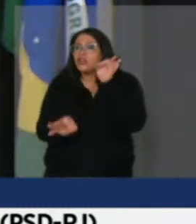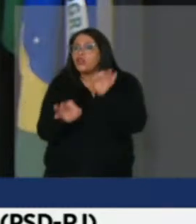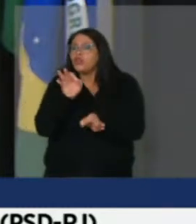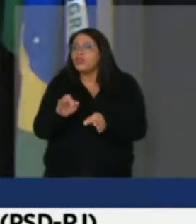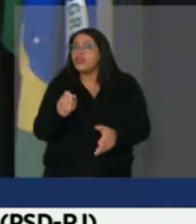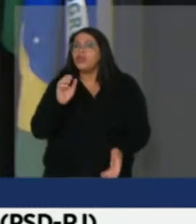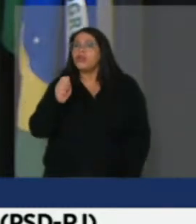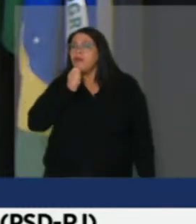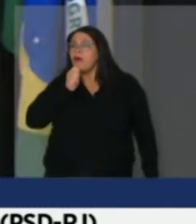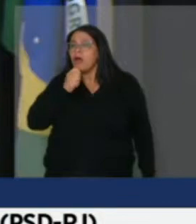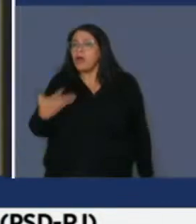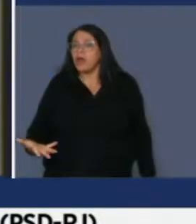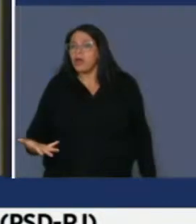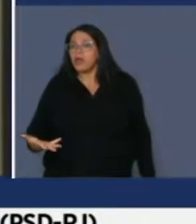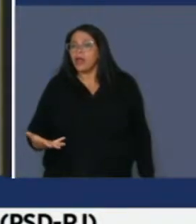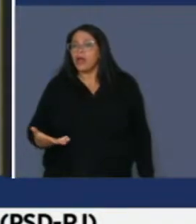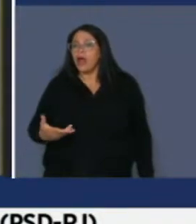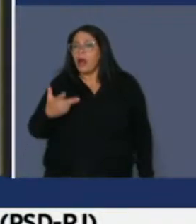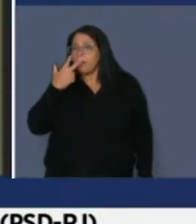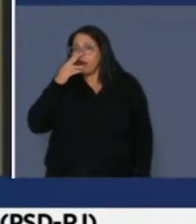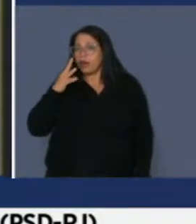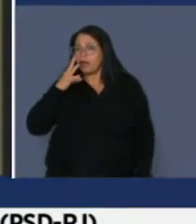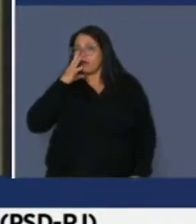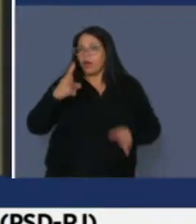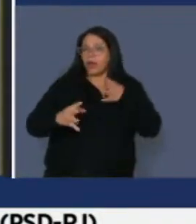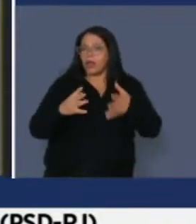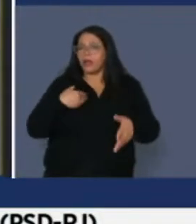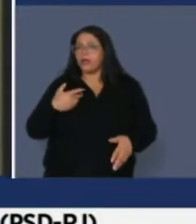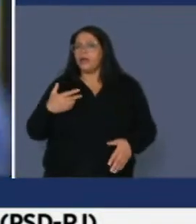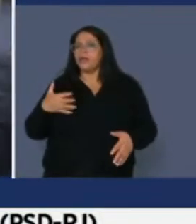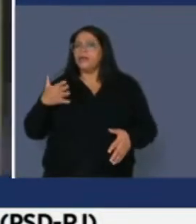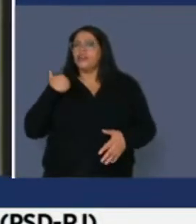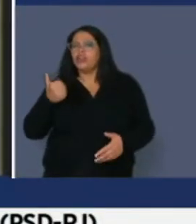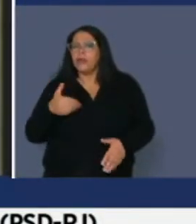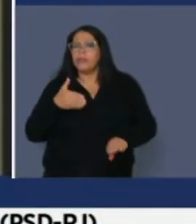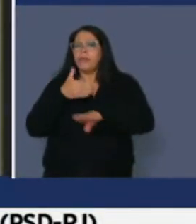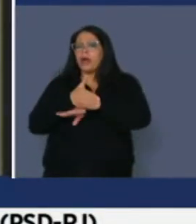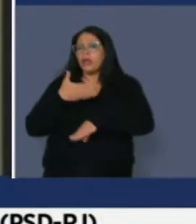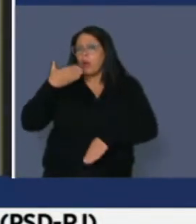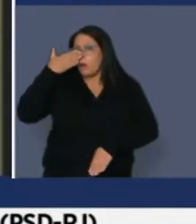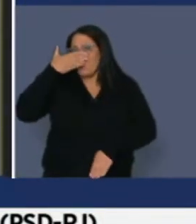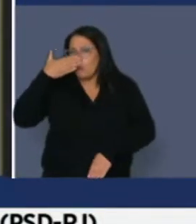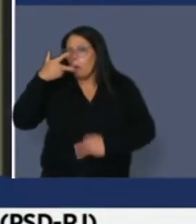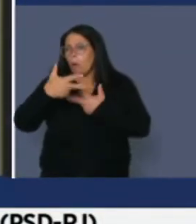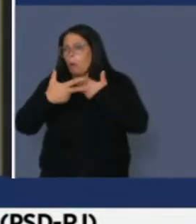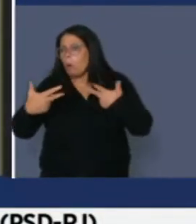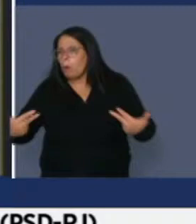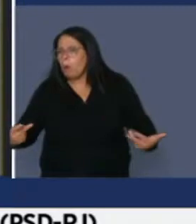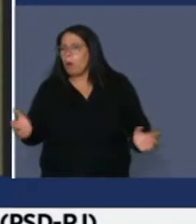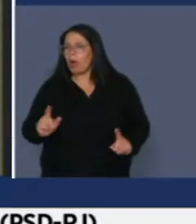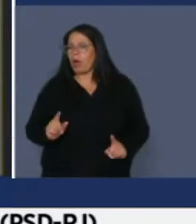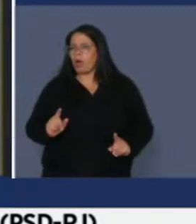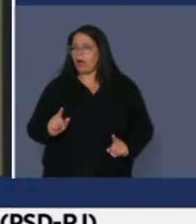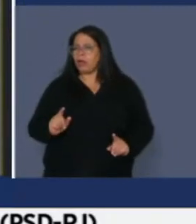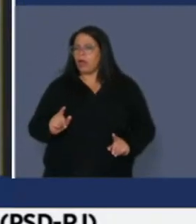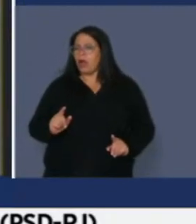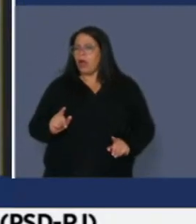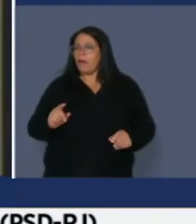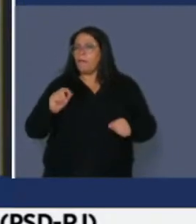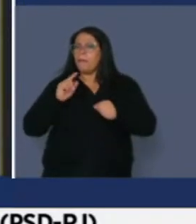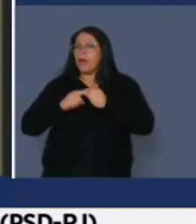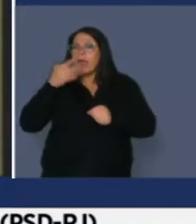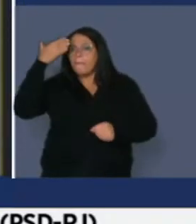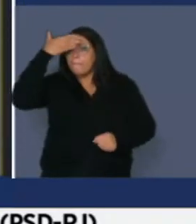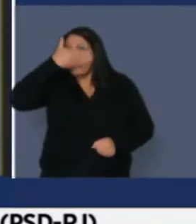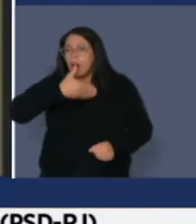Desconstruíram a minha imagem, me chamando de frequentadora de casa de swing, porque não encontraram provas contra mim,